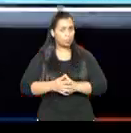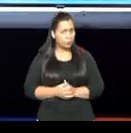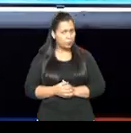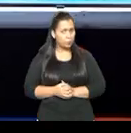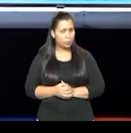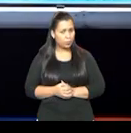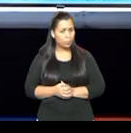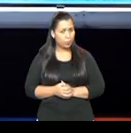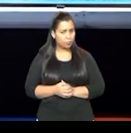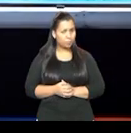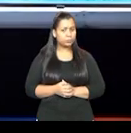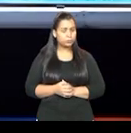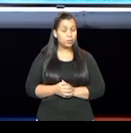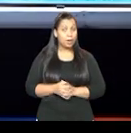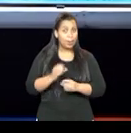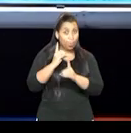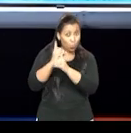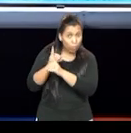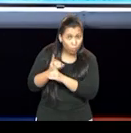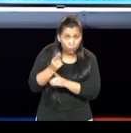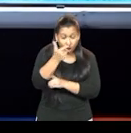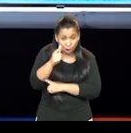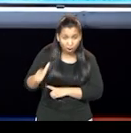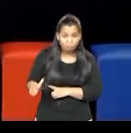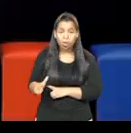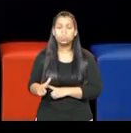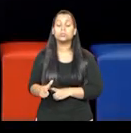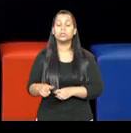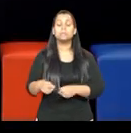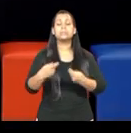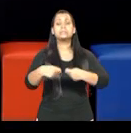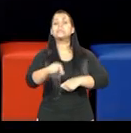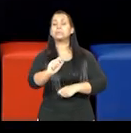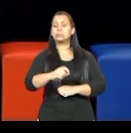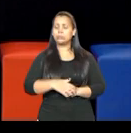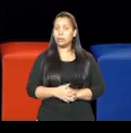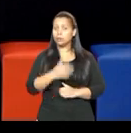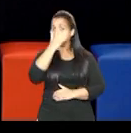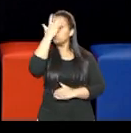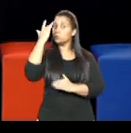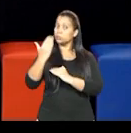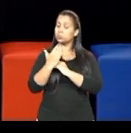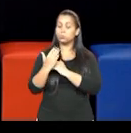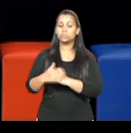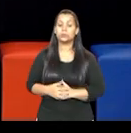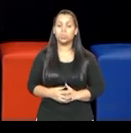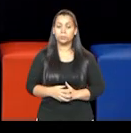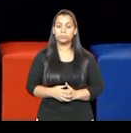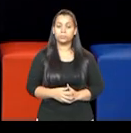isso, para encontrar as outras direções, eu vou precisar de um ajudante.